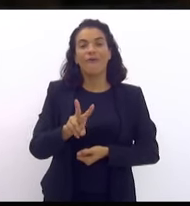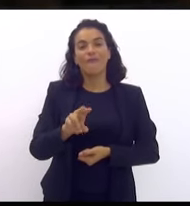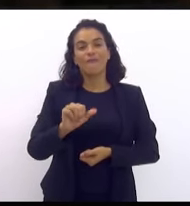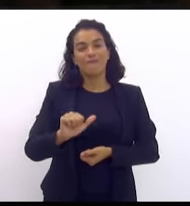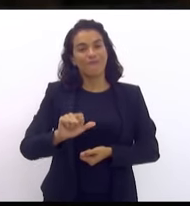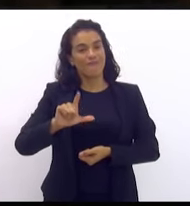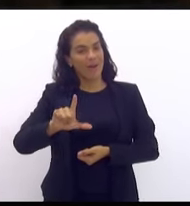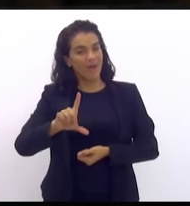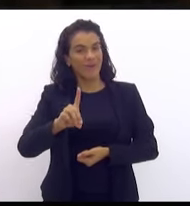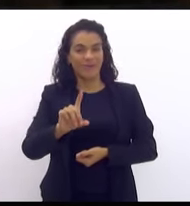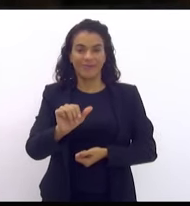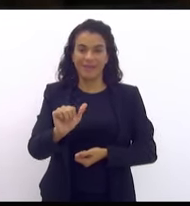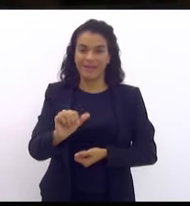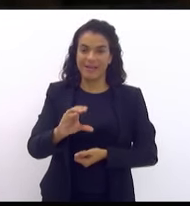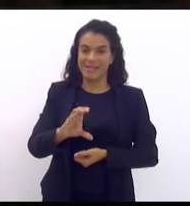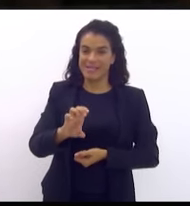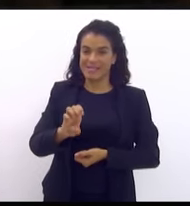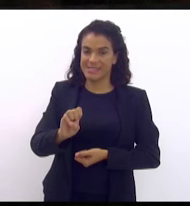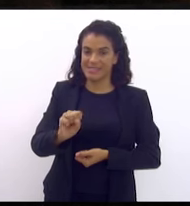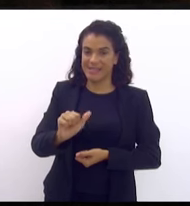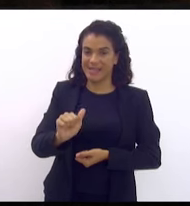Valda Ceasa,